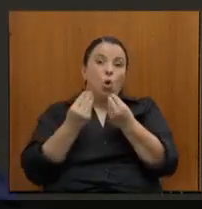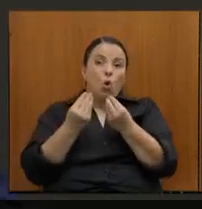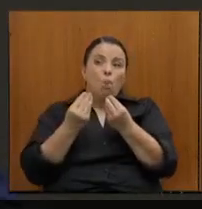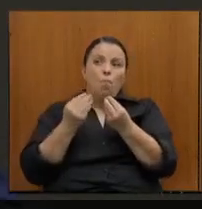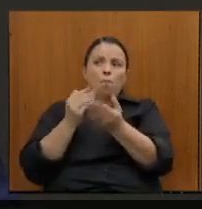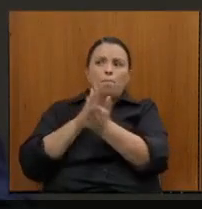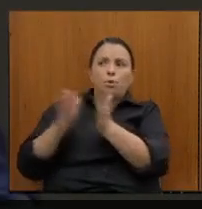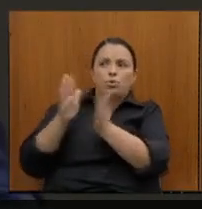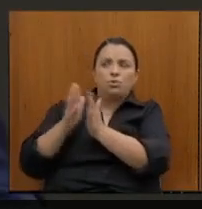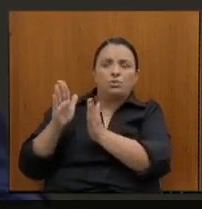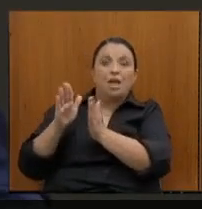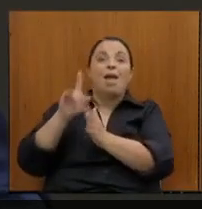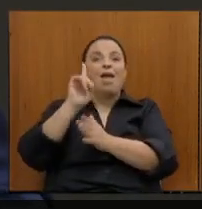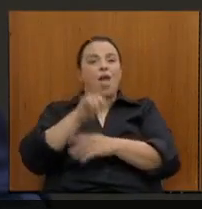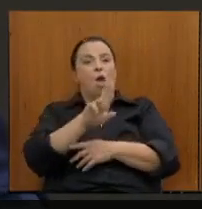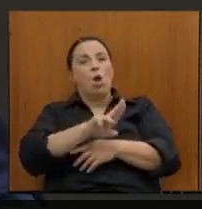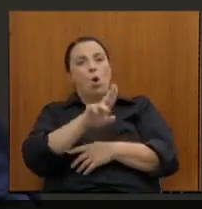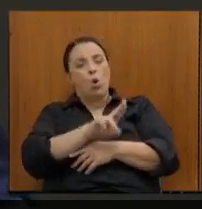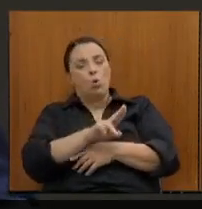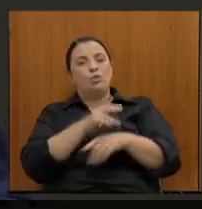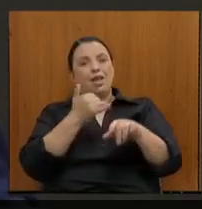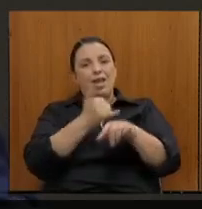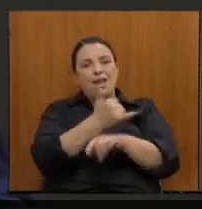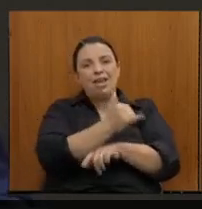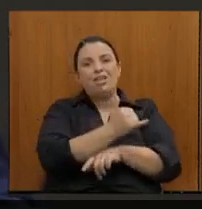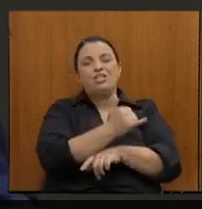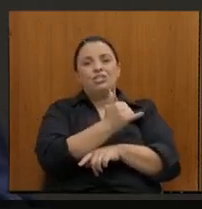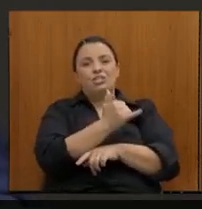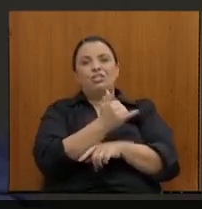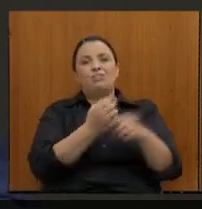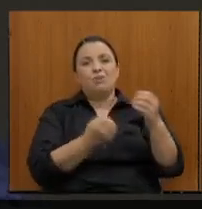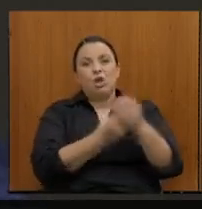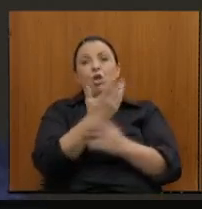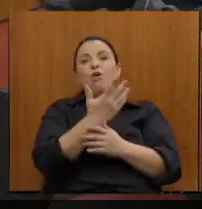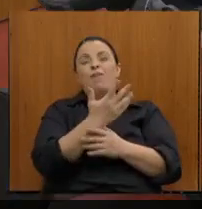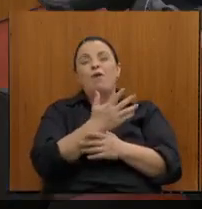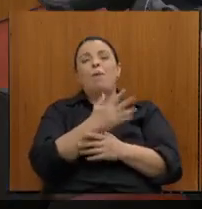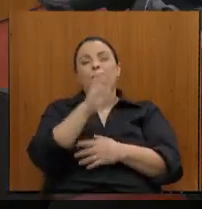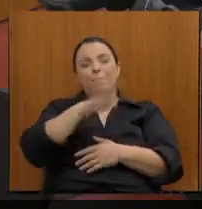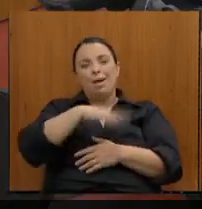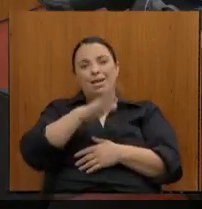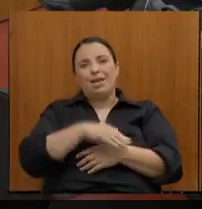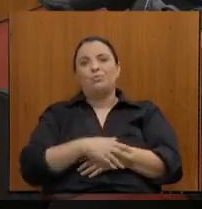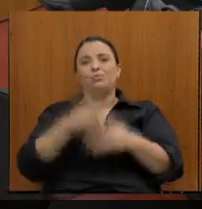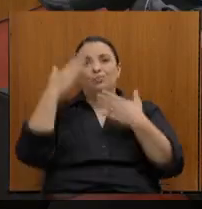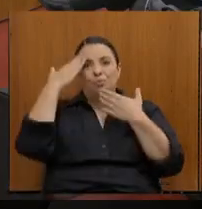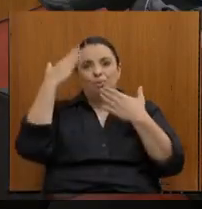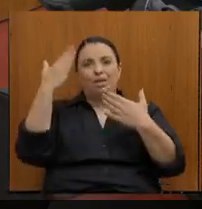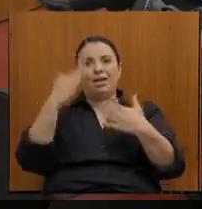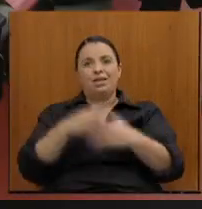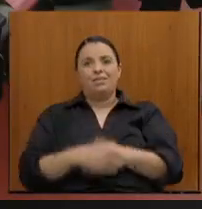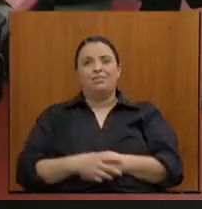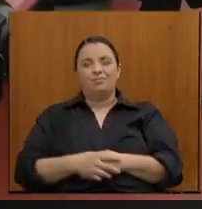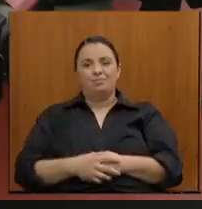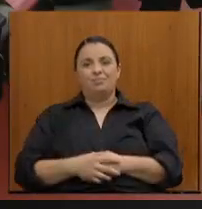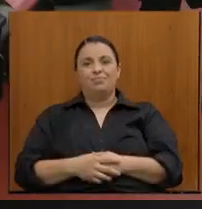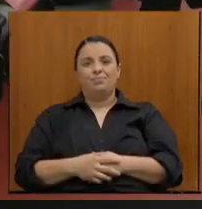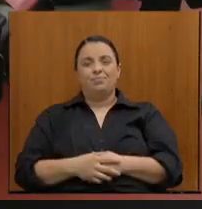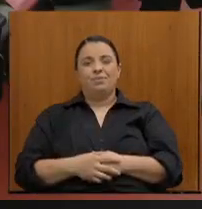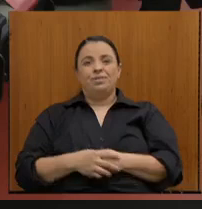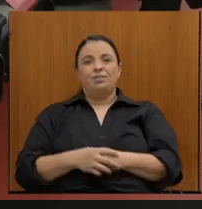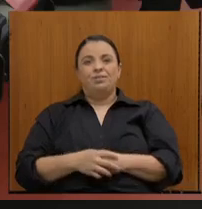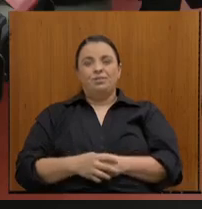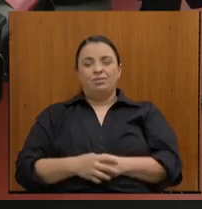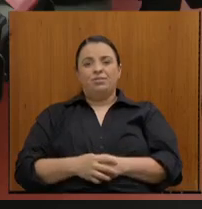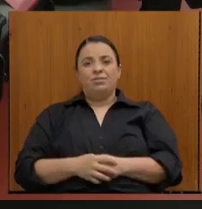uma grande oportunidade para o Brasil e para Minas Gerais obrigado a E aí